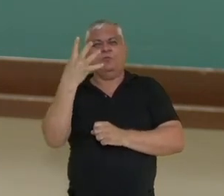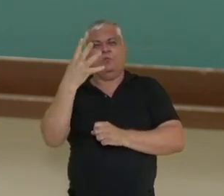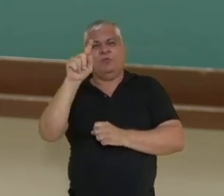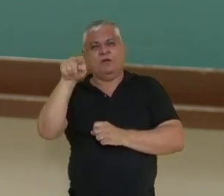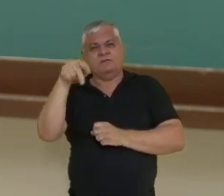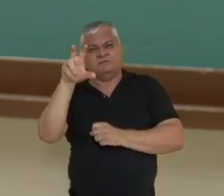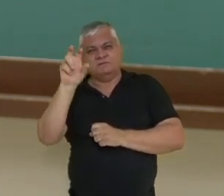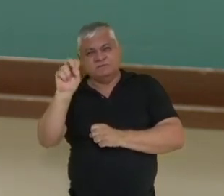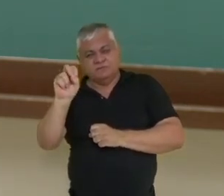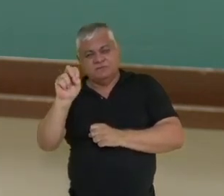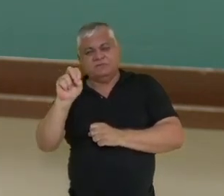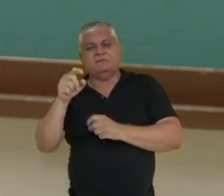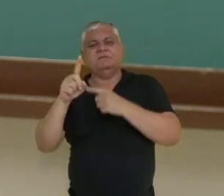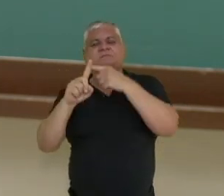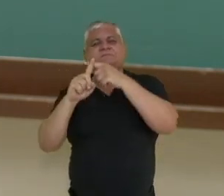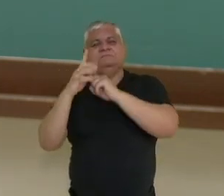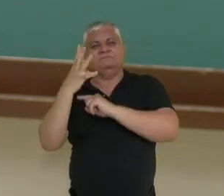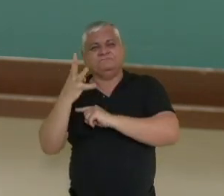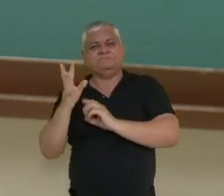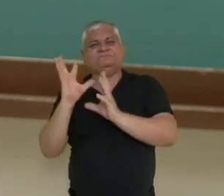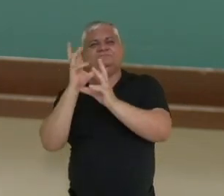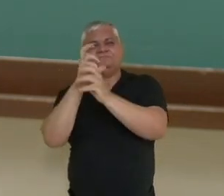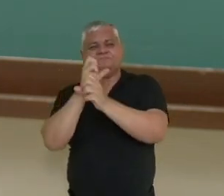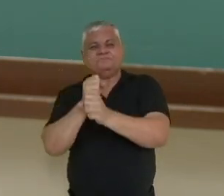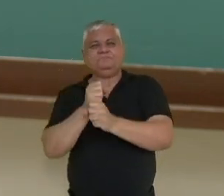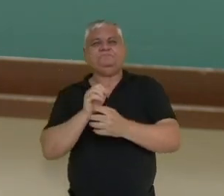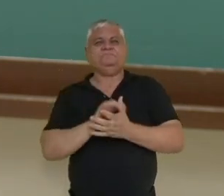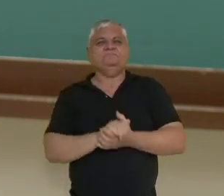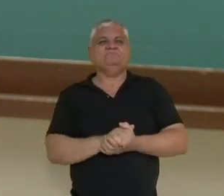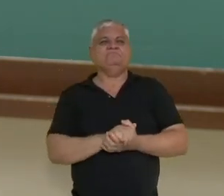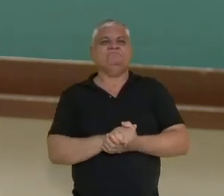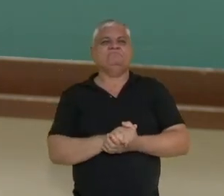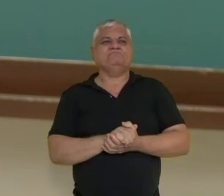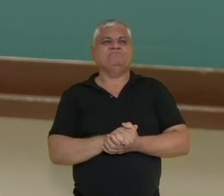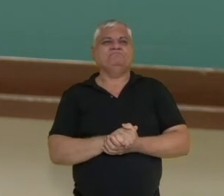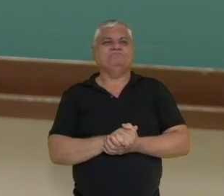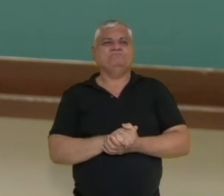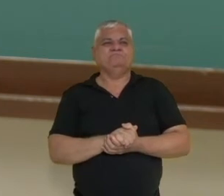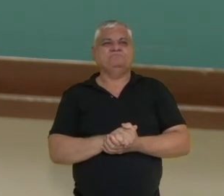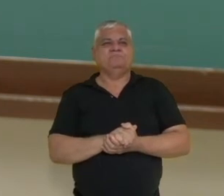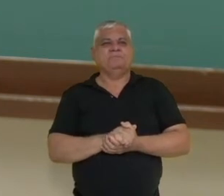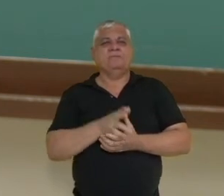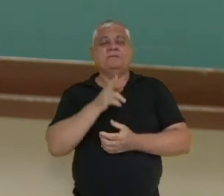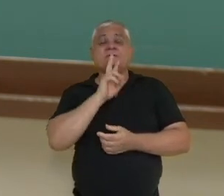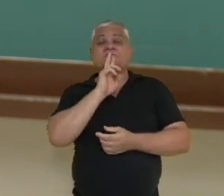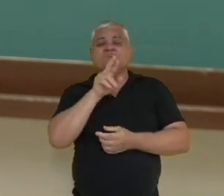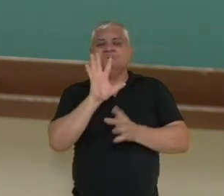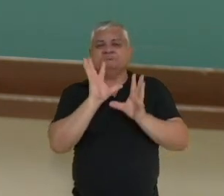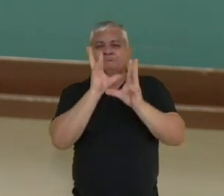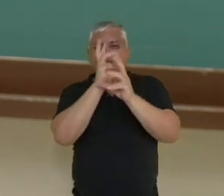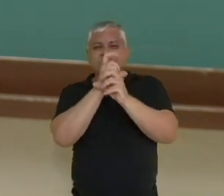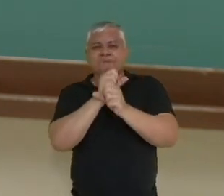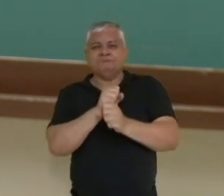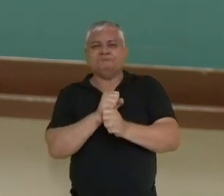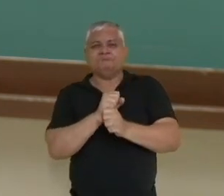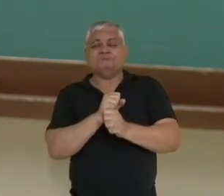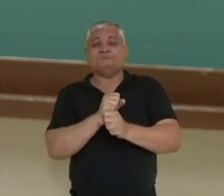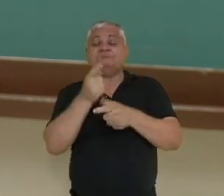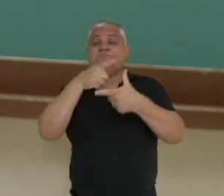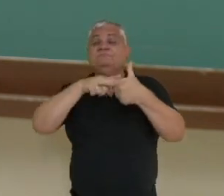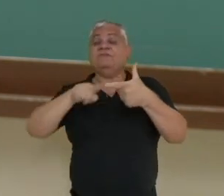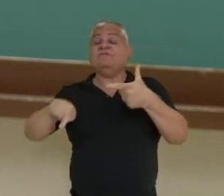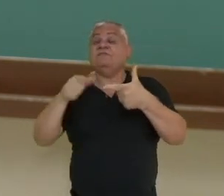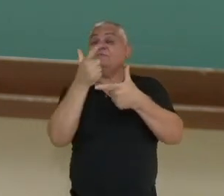9 mais R$4,50 mais 4, ok? Então, olha lá, somei, só que eu vou dividir